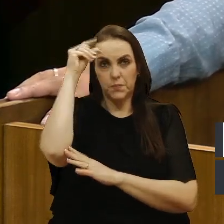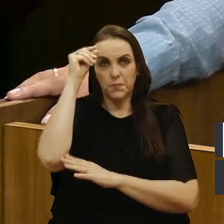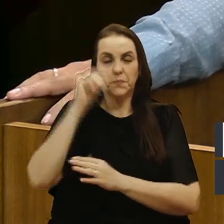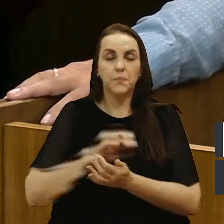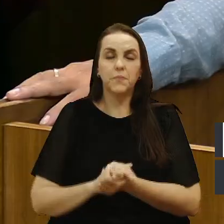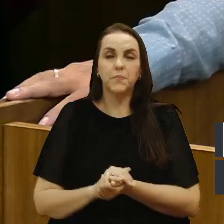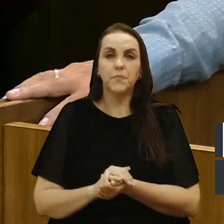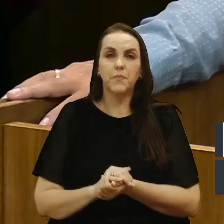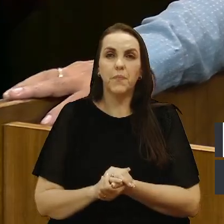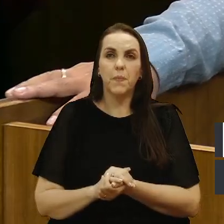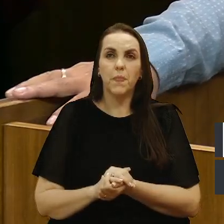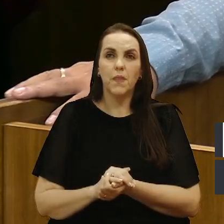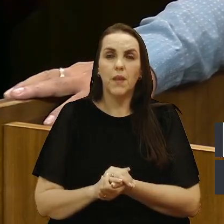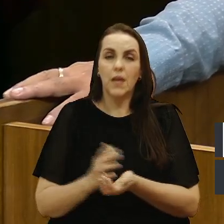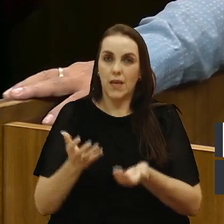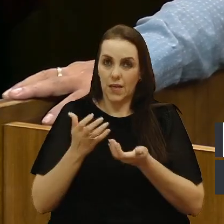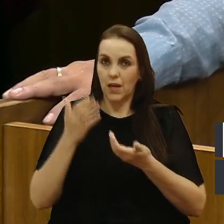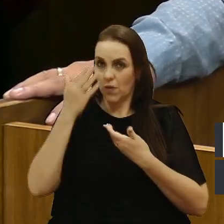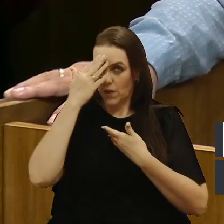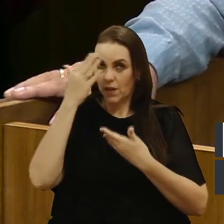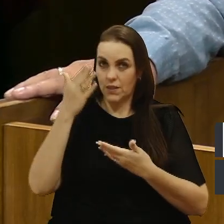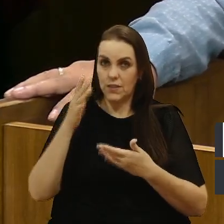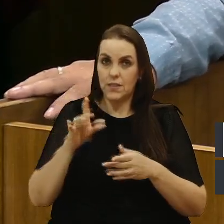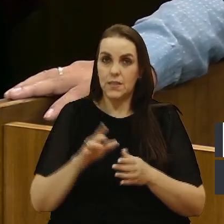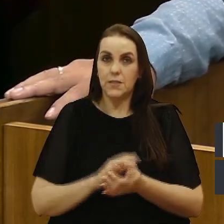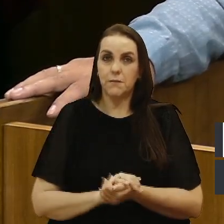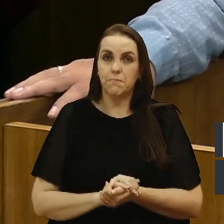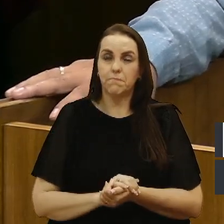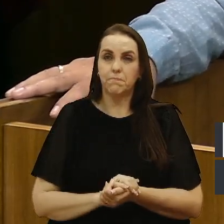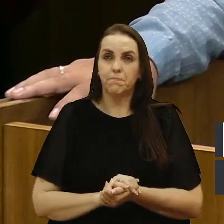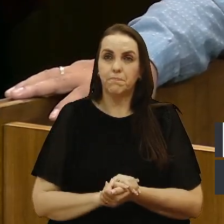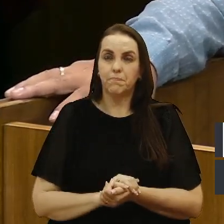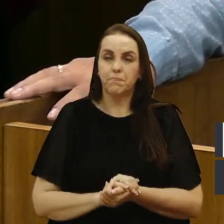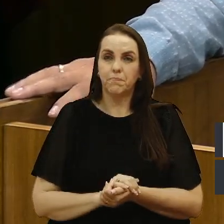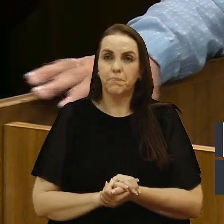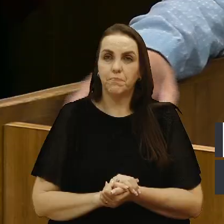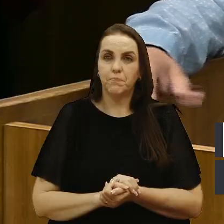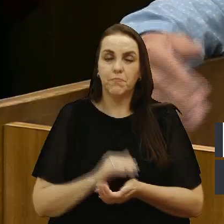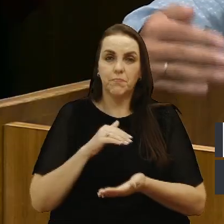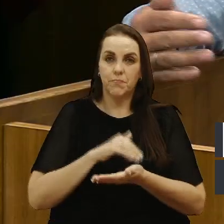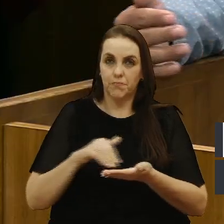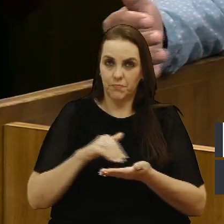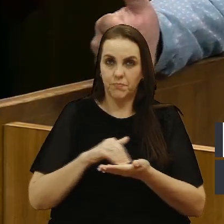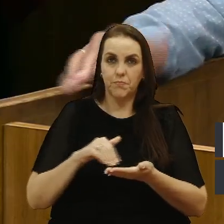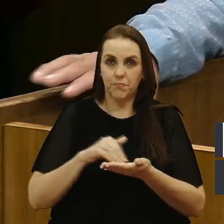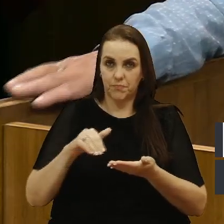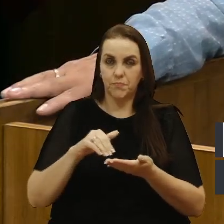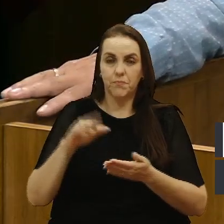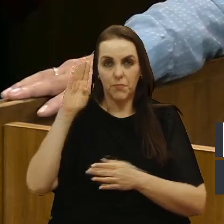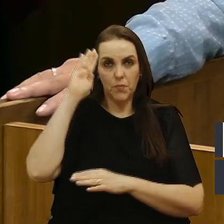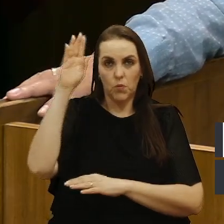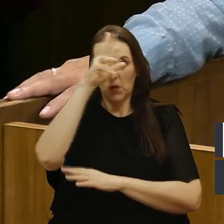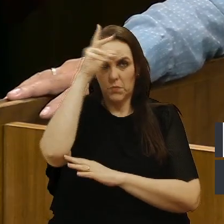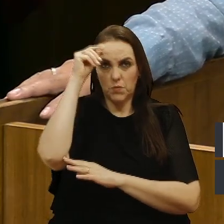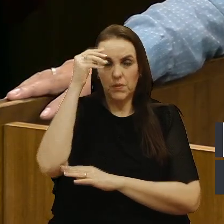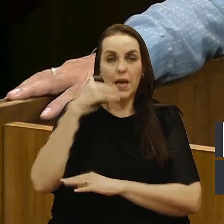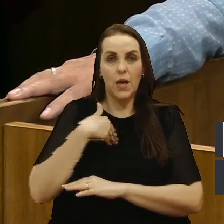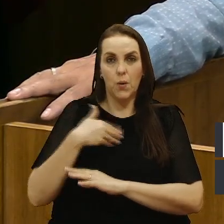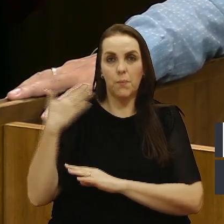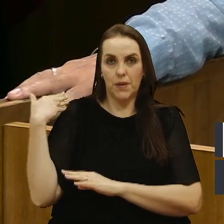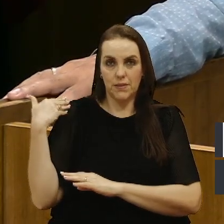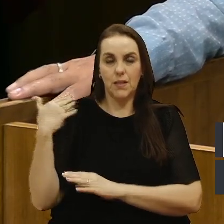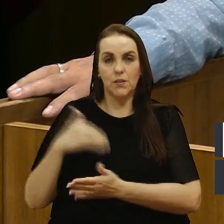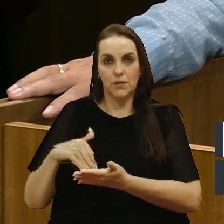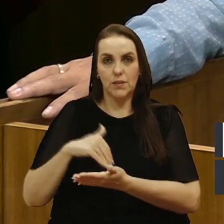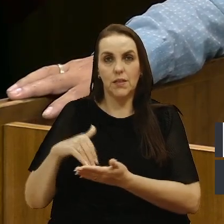Primeiro, quero agradecer aqui ao secretário da Guarda Municipal. Enquanto eu tive secretário de Habitação, me ajudou